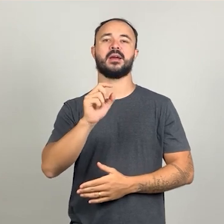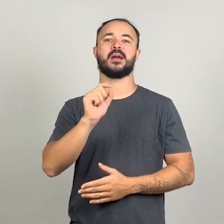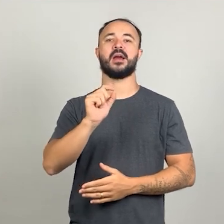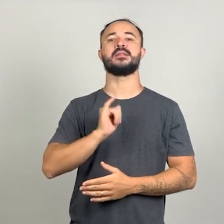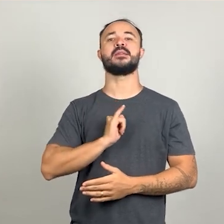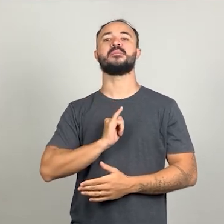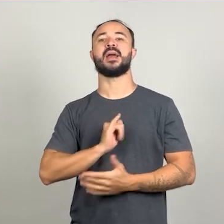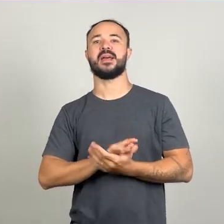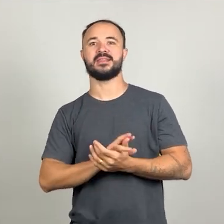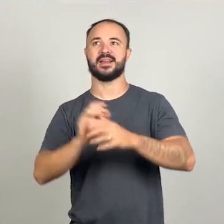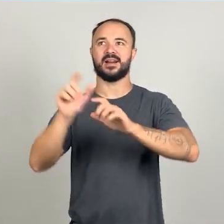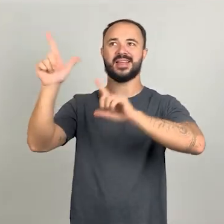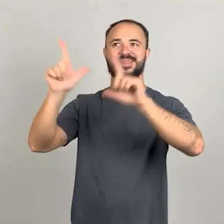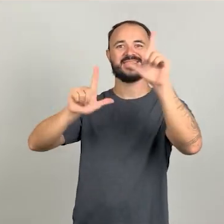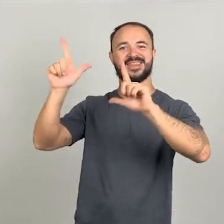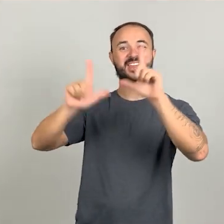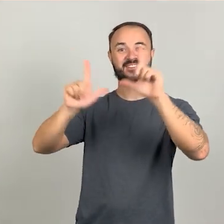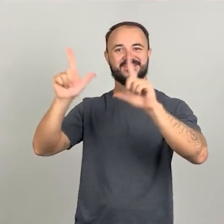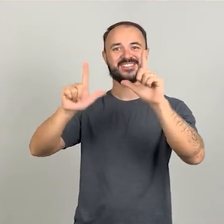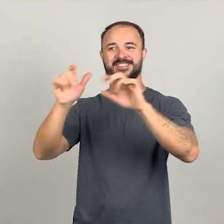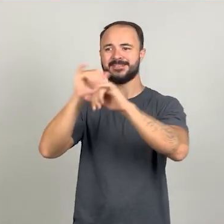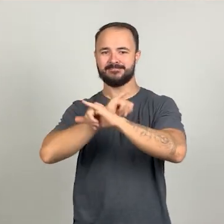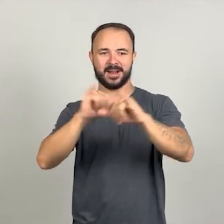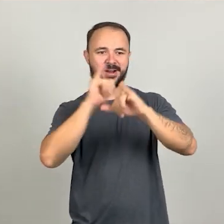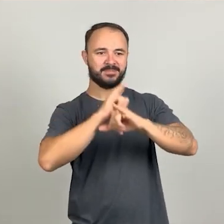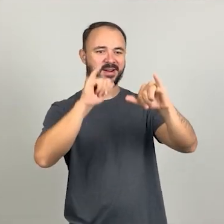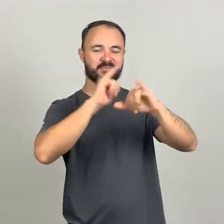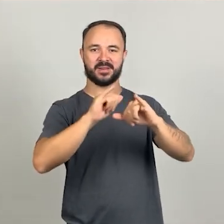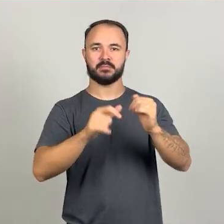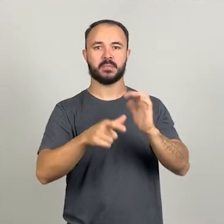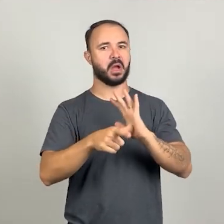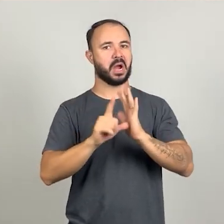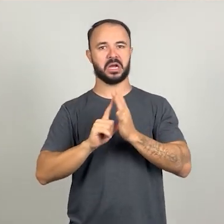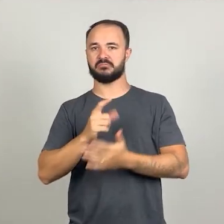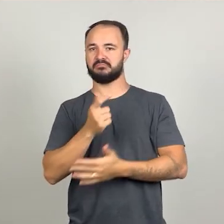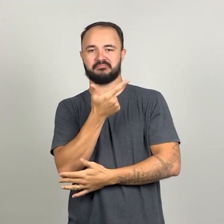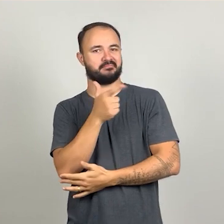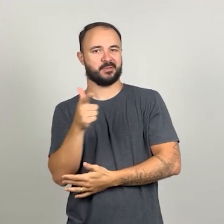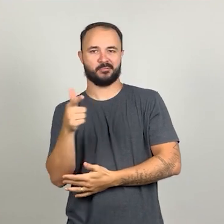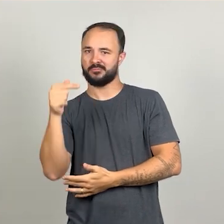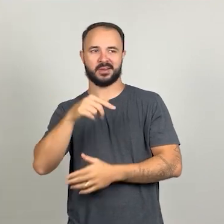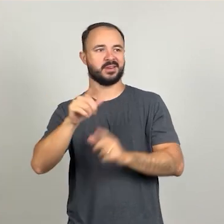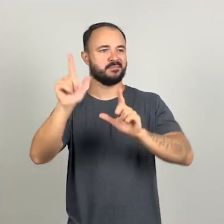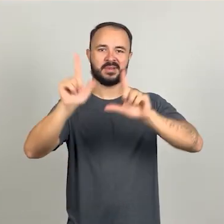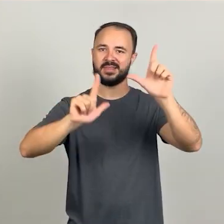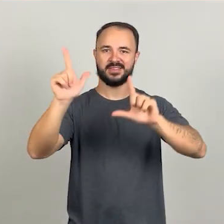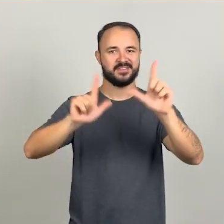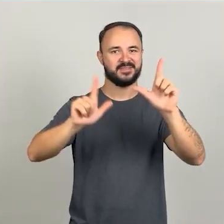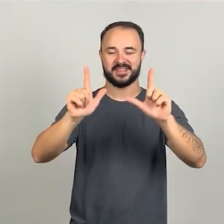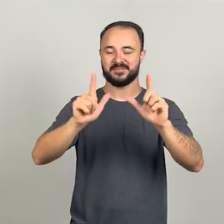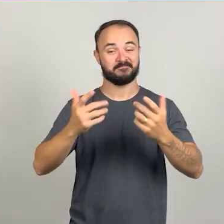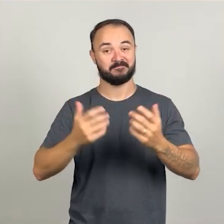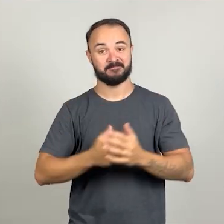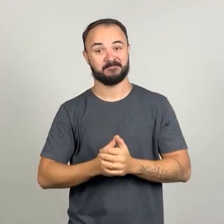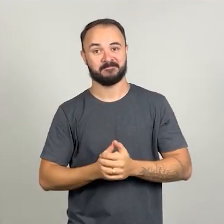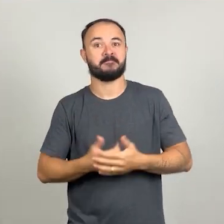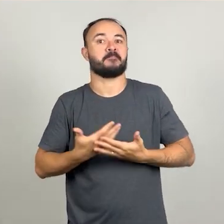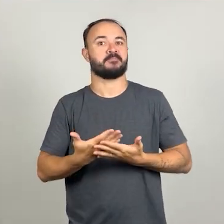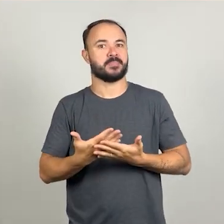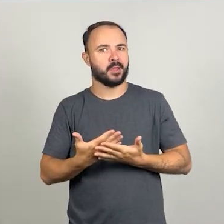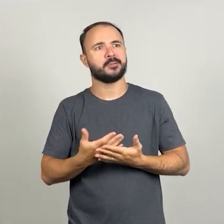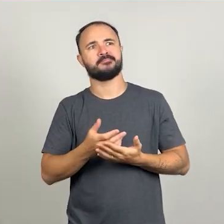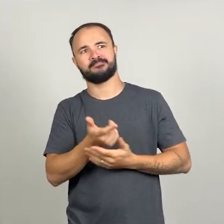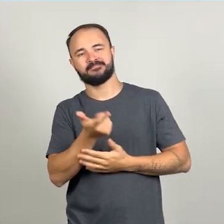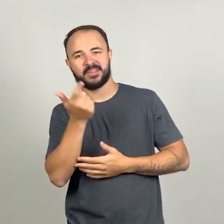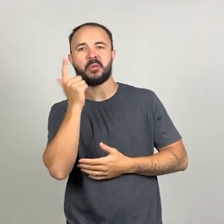de televisão. Até então não tinha televisão na cidade, né? E só aí a gente